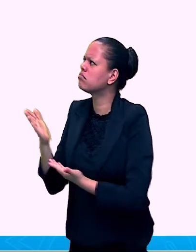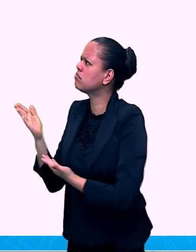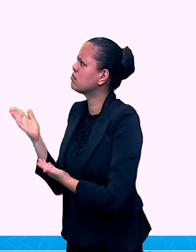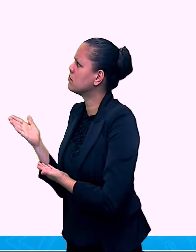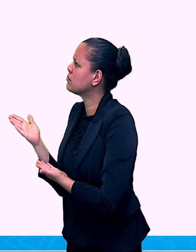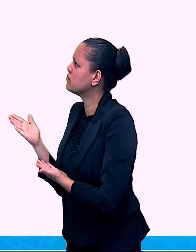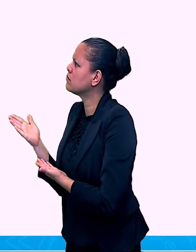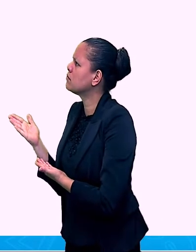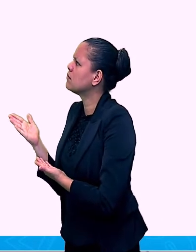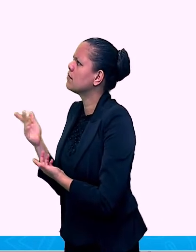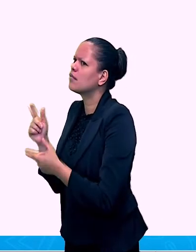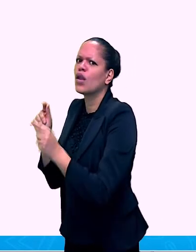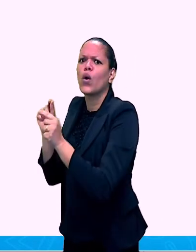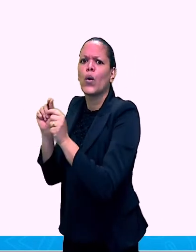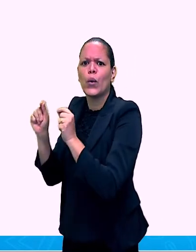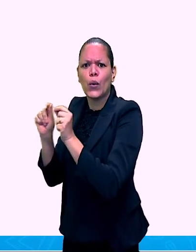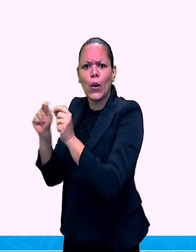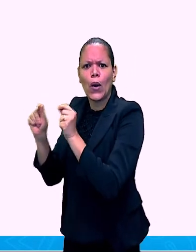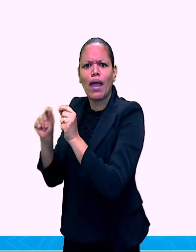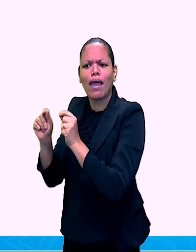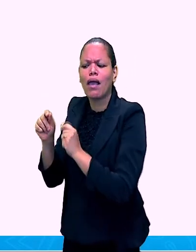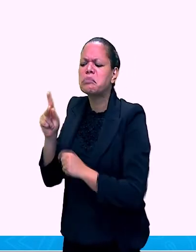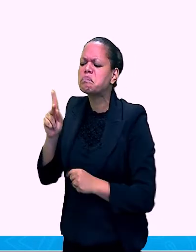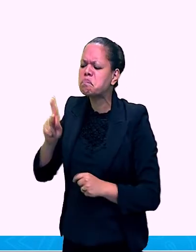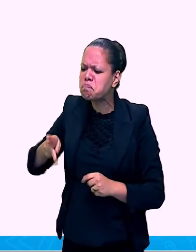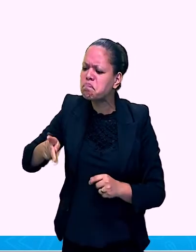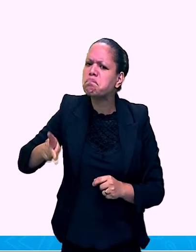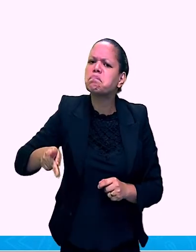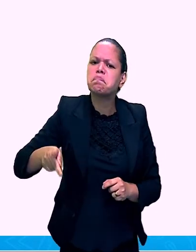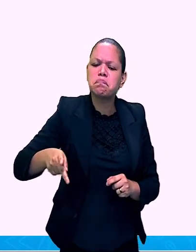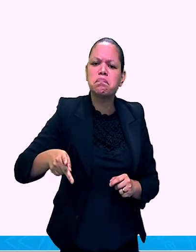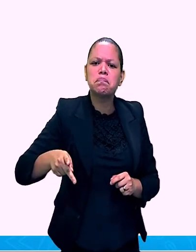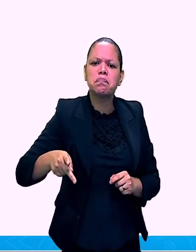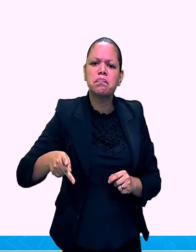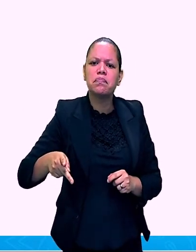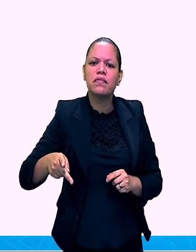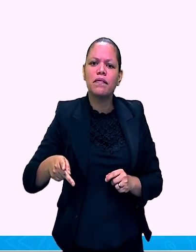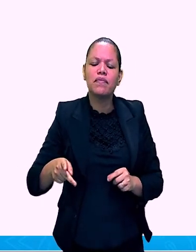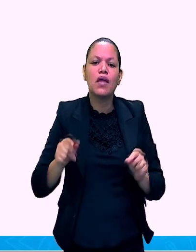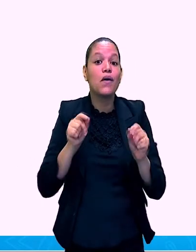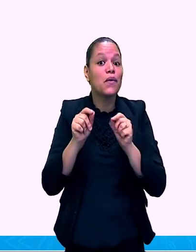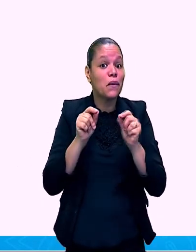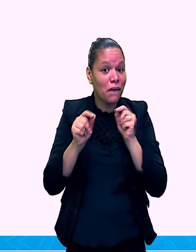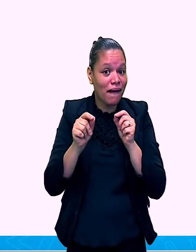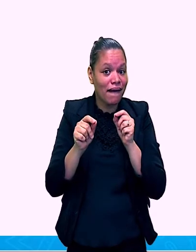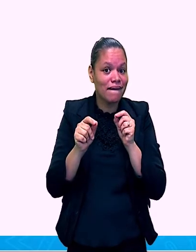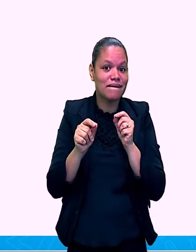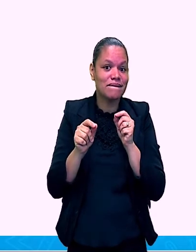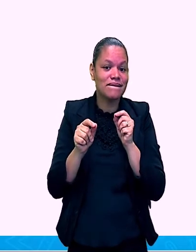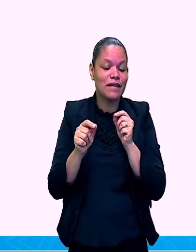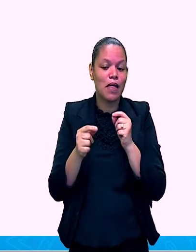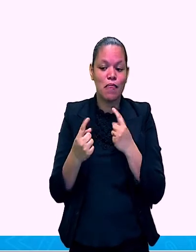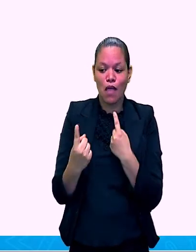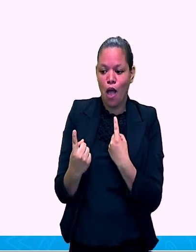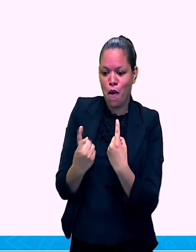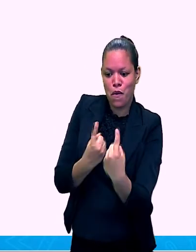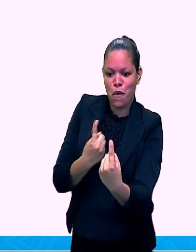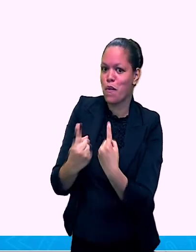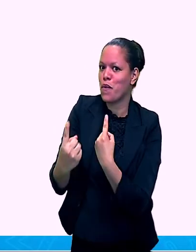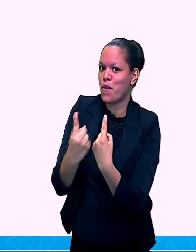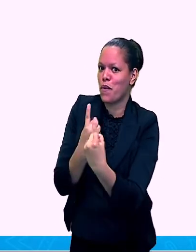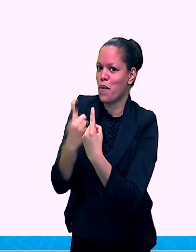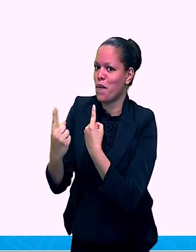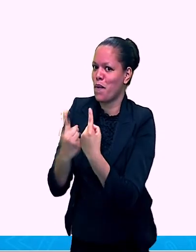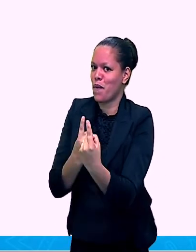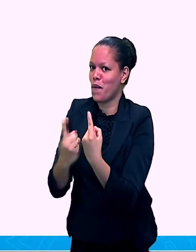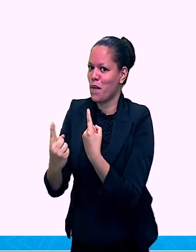Predomina o sistema rodoviário. Hoje, eu pago muito mais barato em passagem para eu ir daqui, por exemplo, vamos dar um exemplo prático,